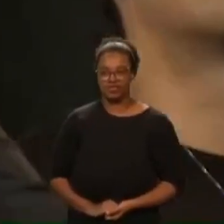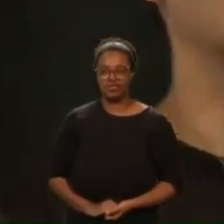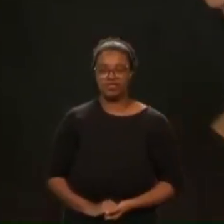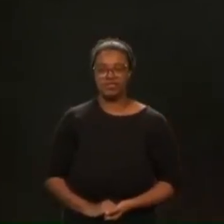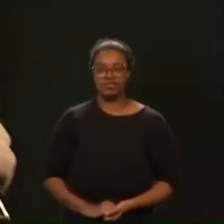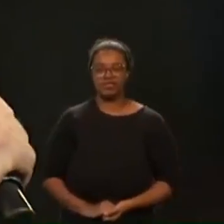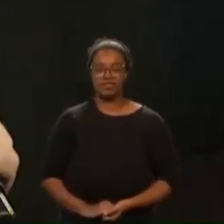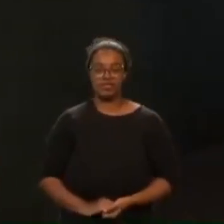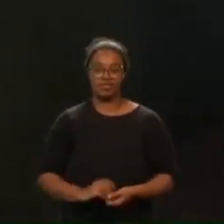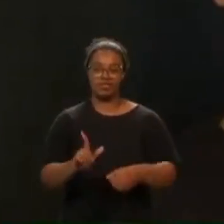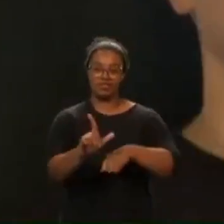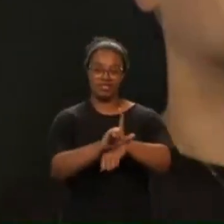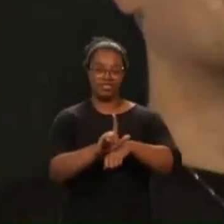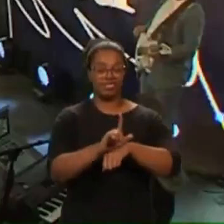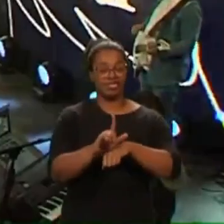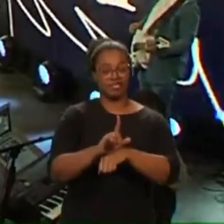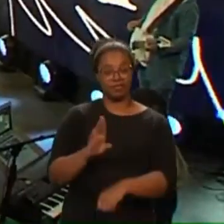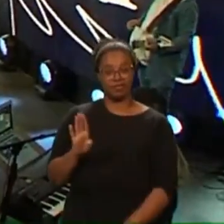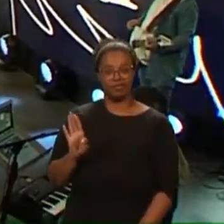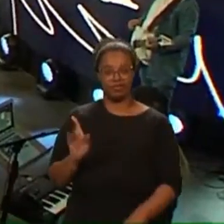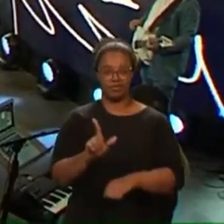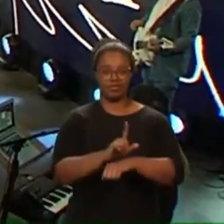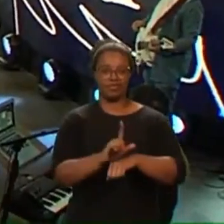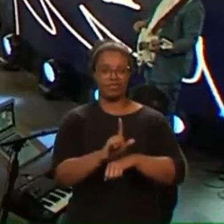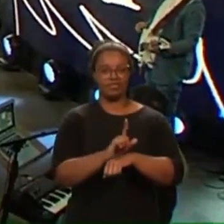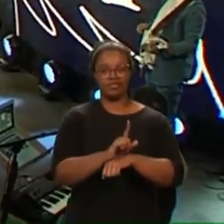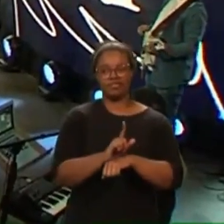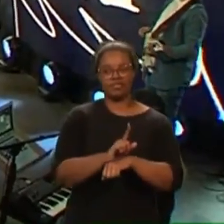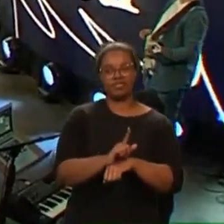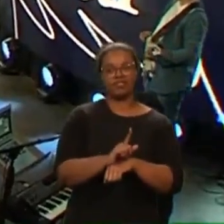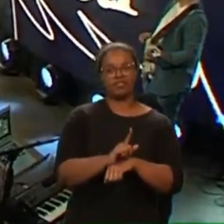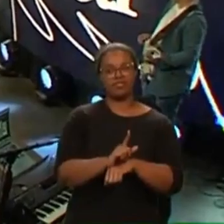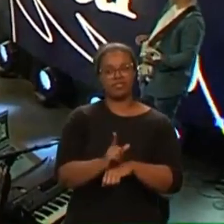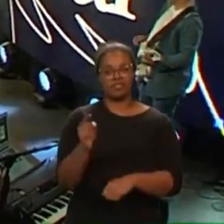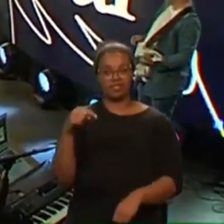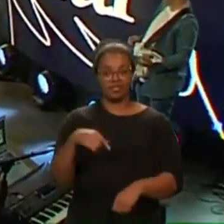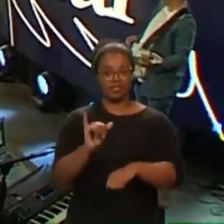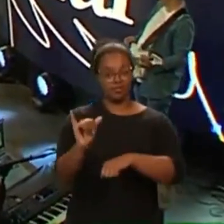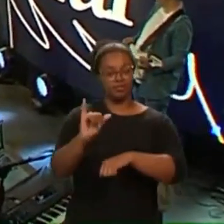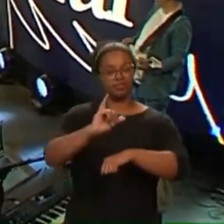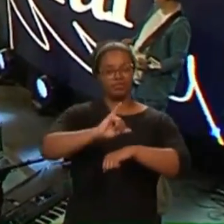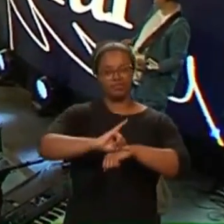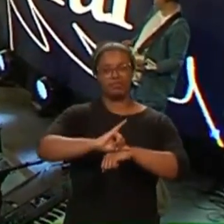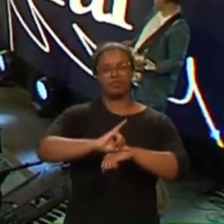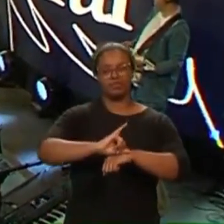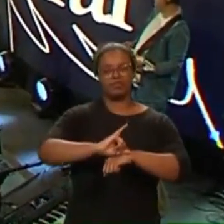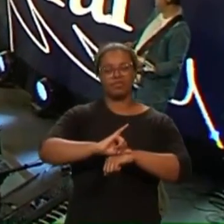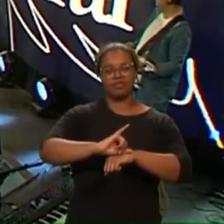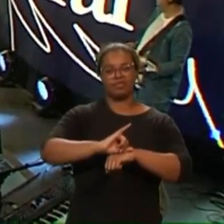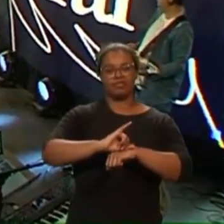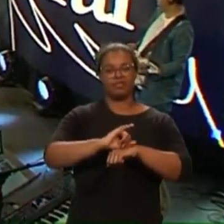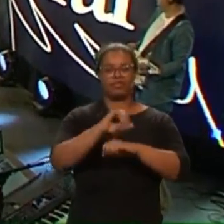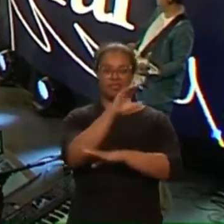a Igreja Batista da Lagoinha a Igreja Batista da Lagoinha Matriz ao Seminário